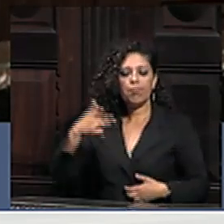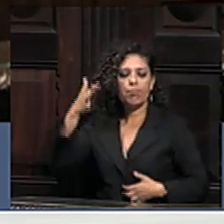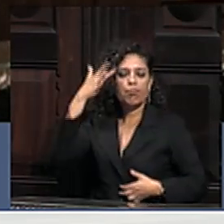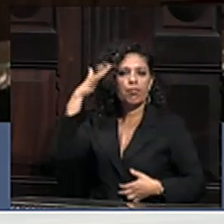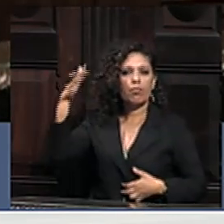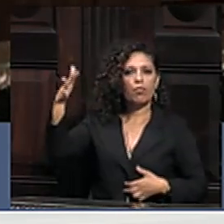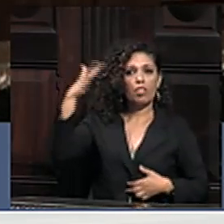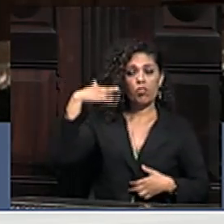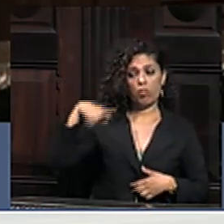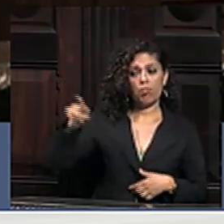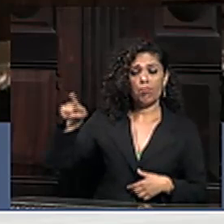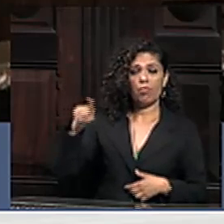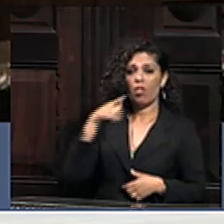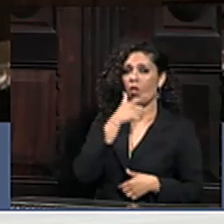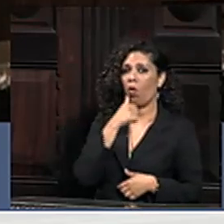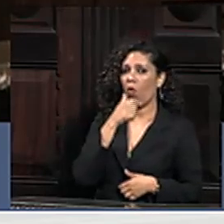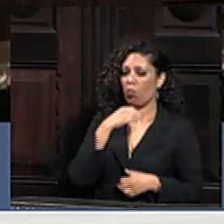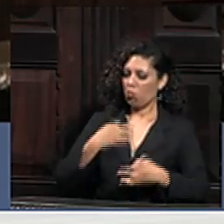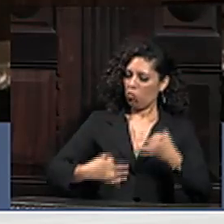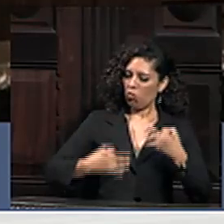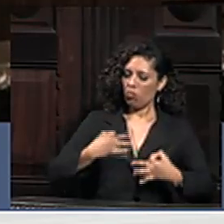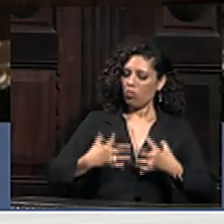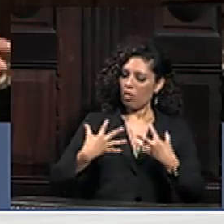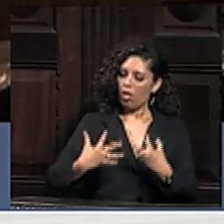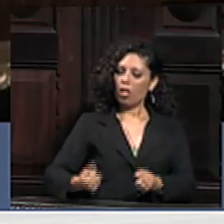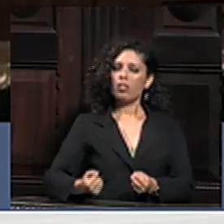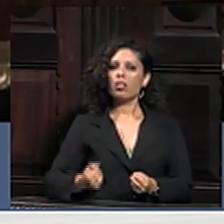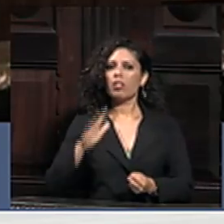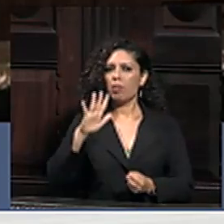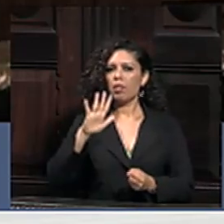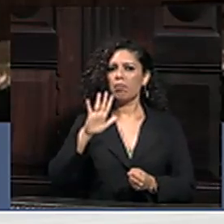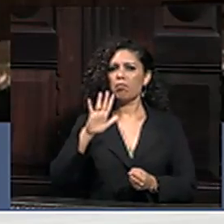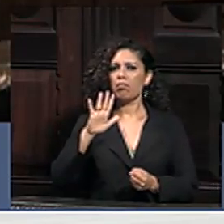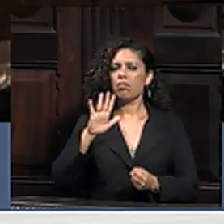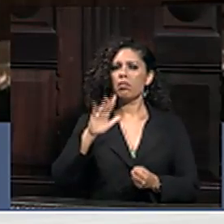o aceite está dentro dessa perspectiva.